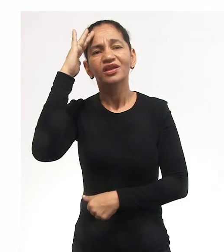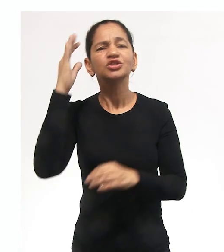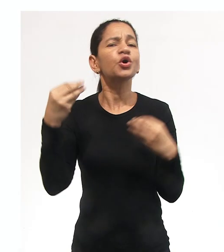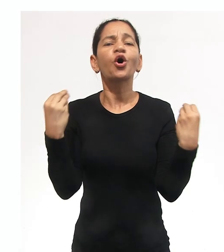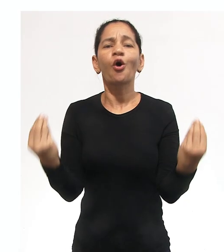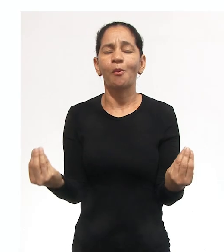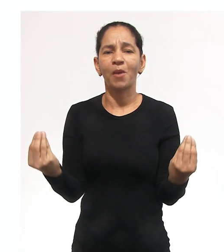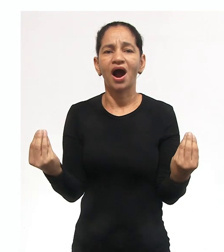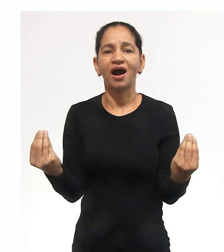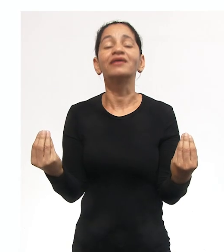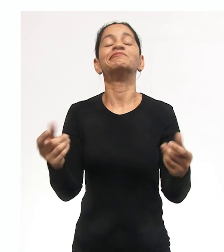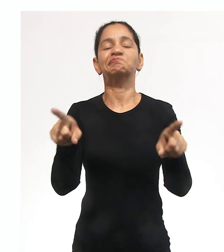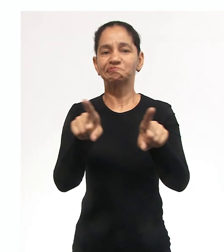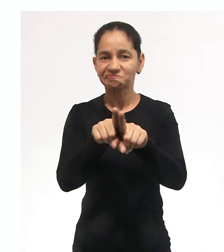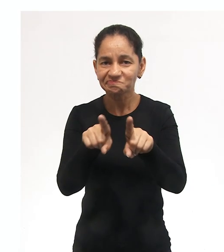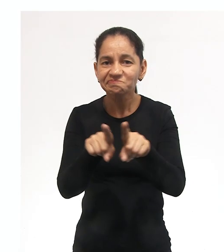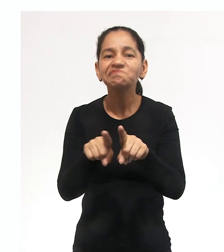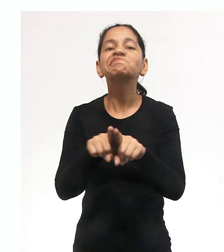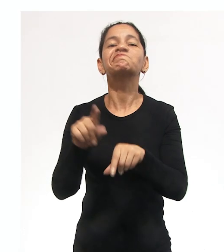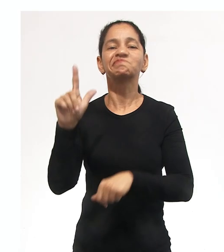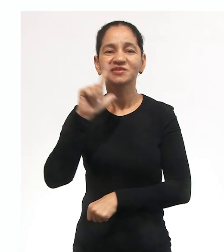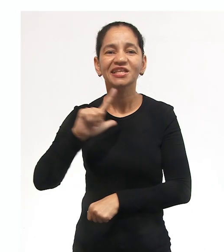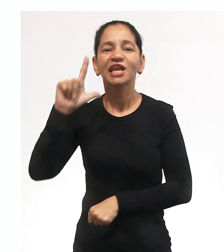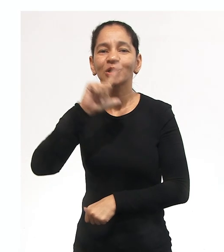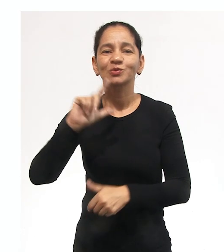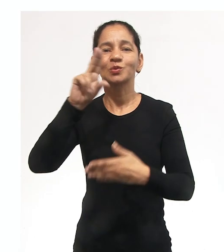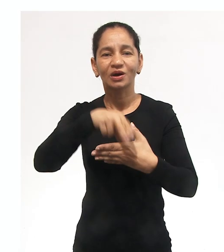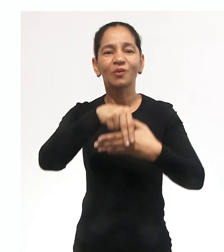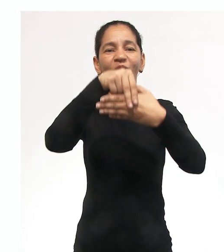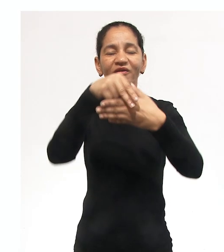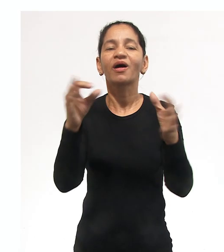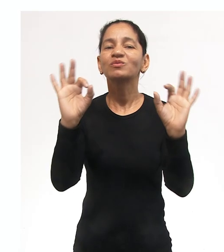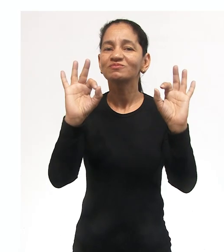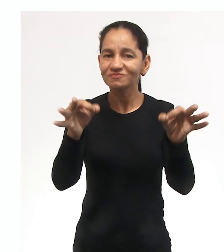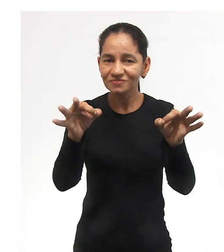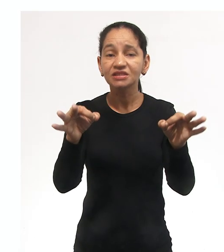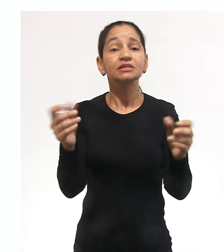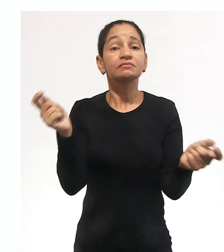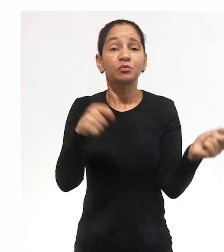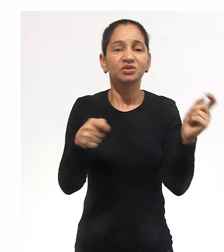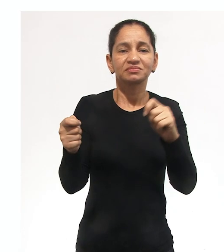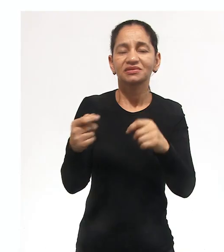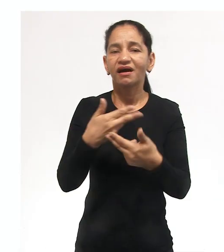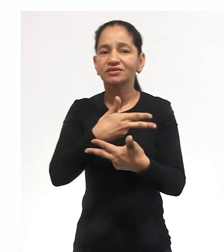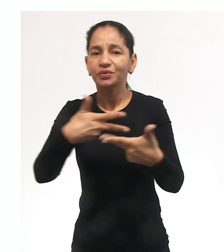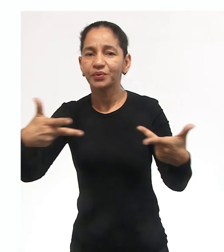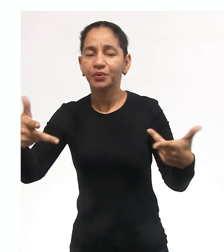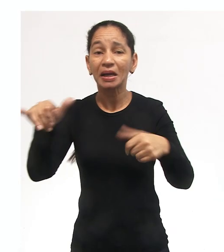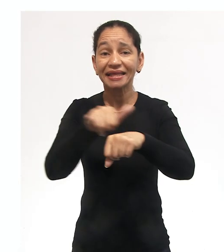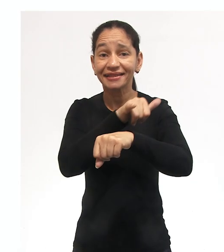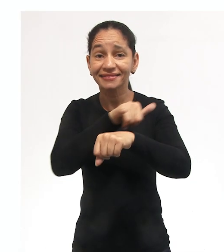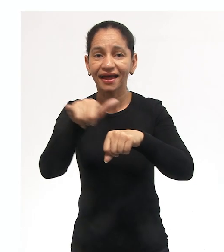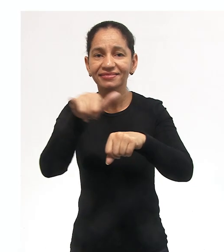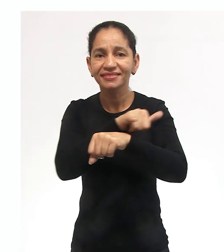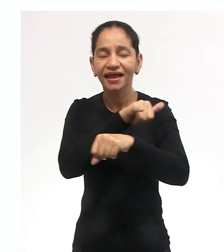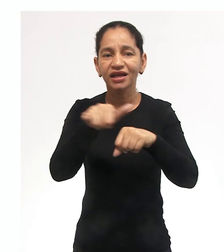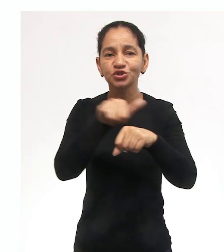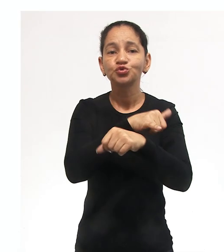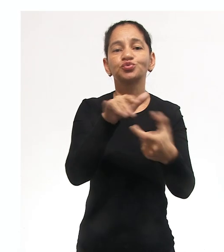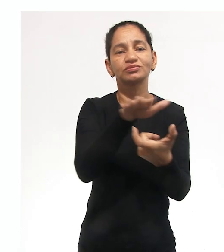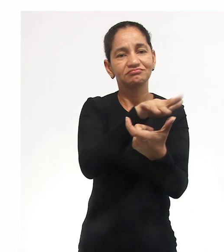a produção dos cordéis. Então, são possibilidades de trabalhar